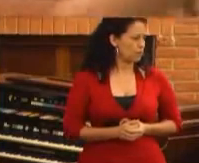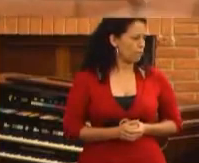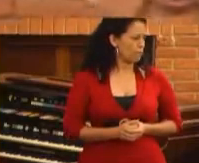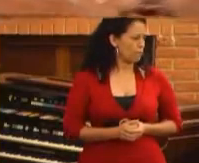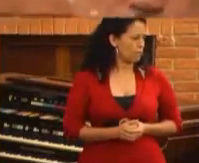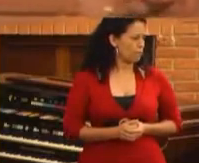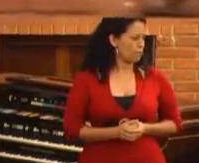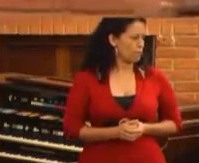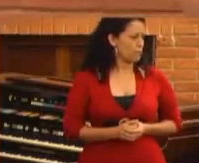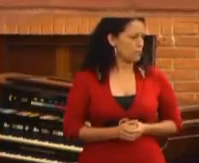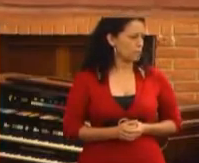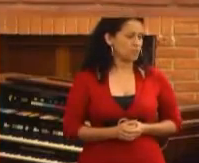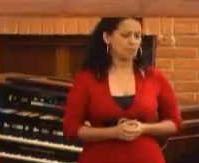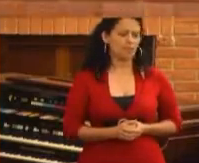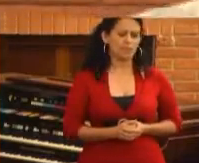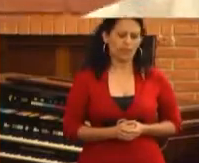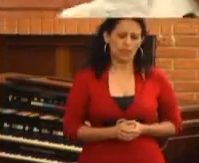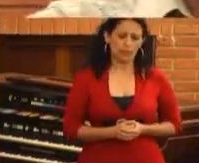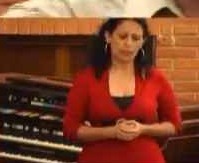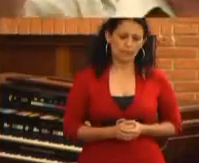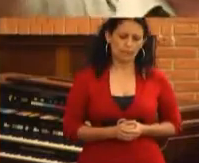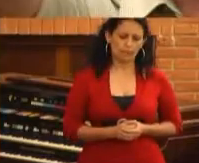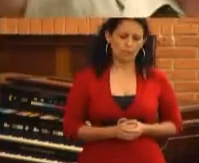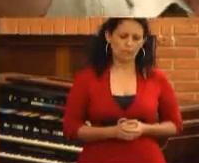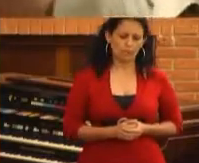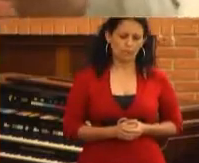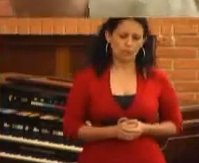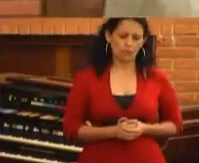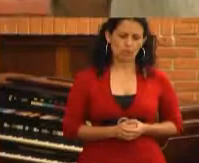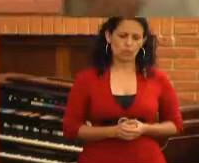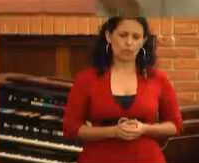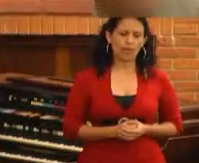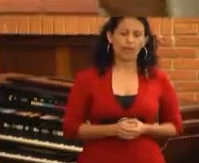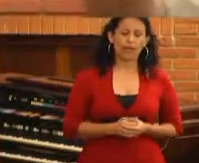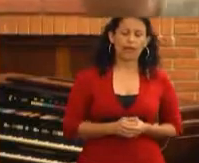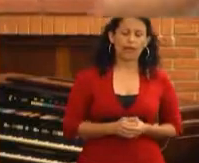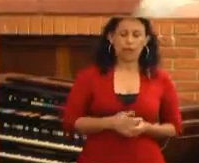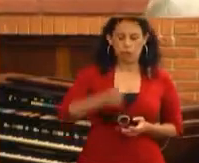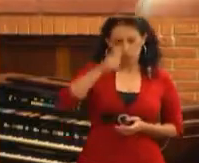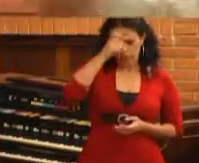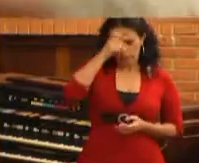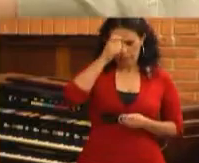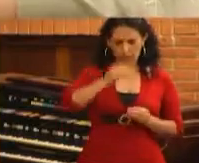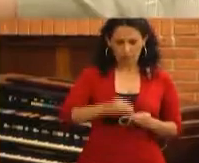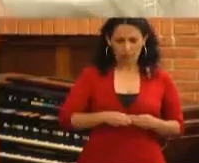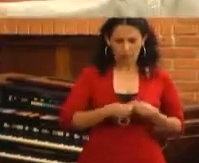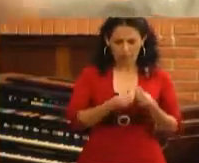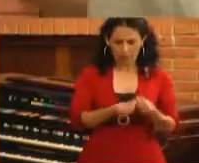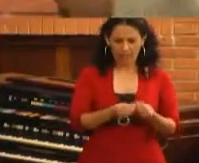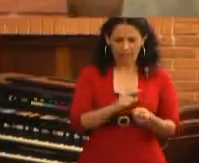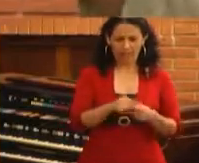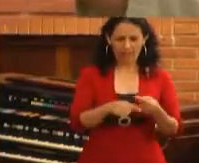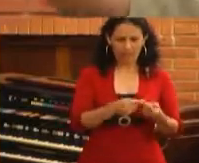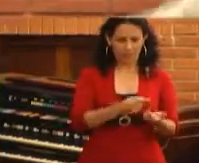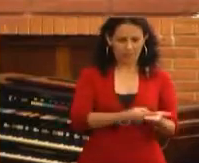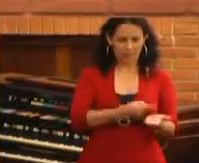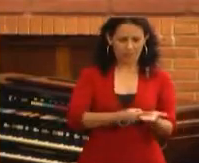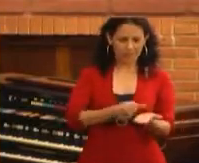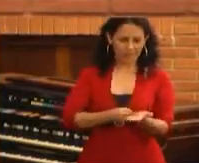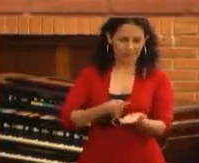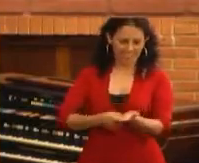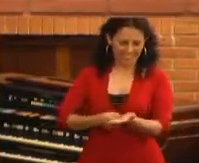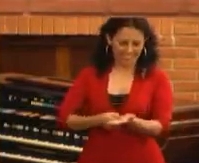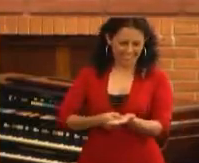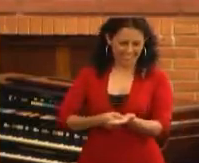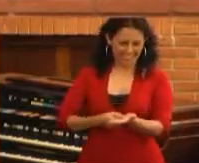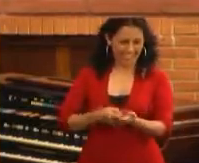E cobra com juros, diz ele. Deus não dá e toma. Deus quando dá, dá e é para sempre. Porque os dons e a vocação de